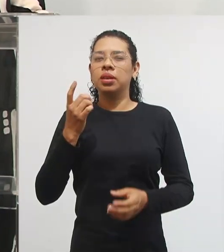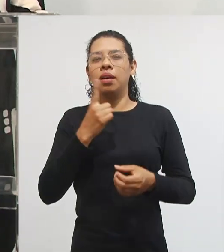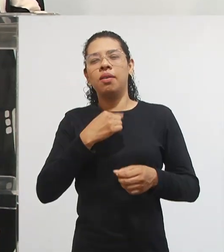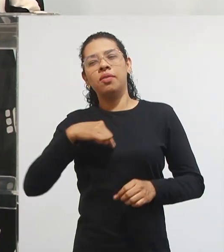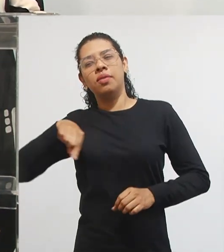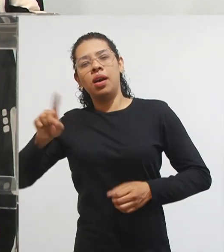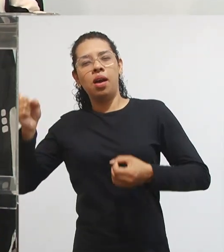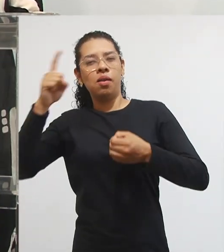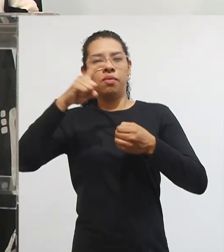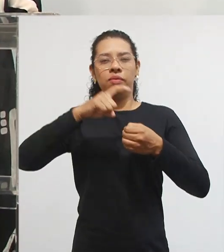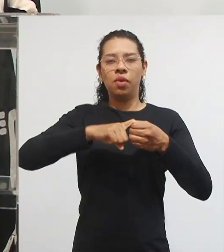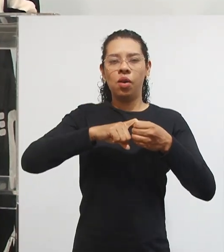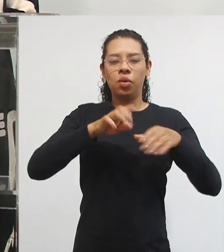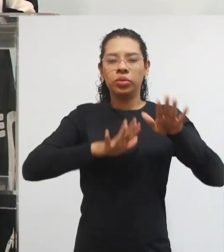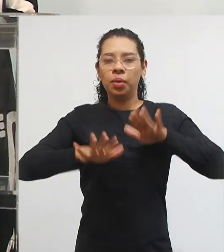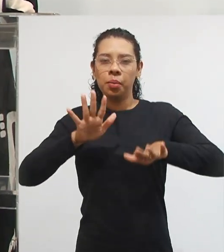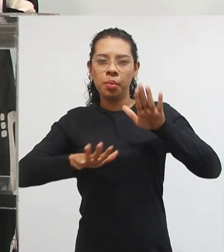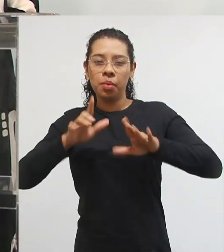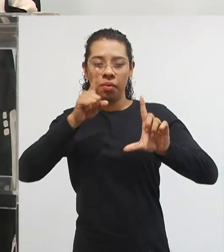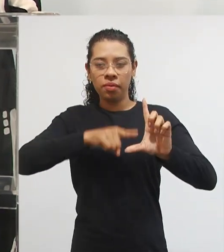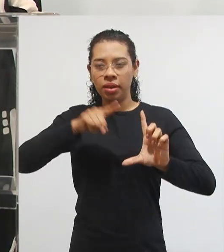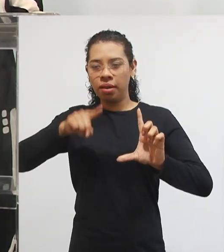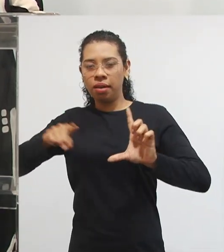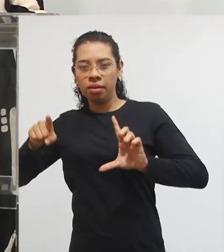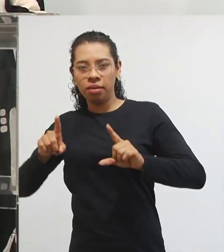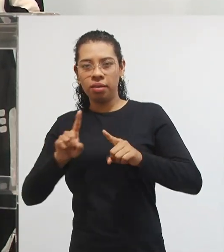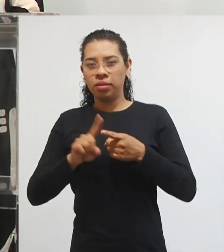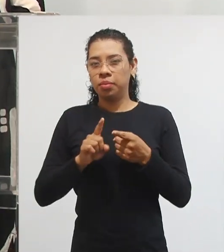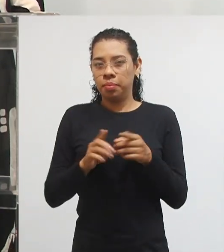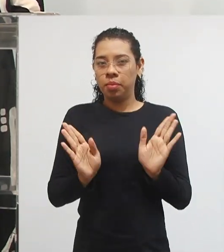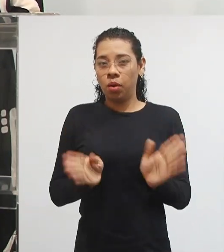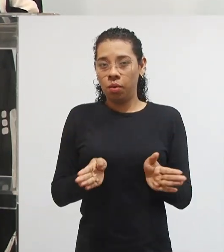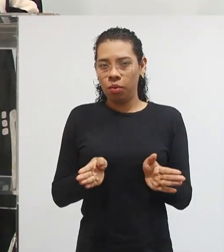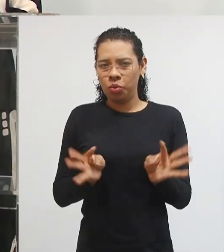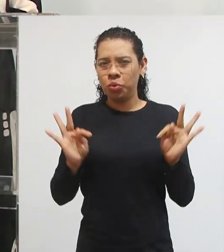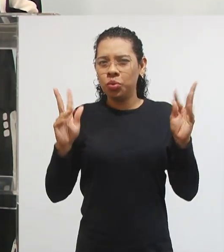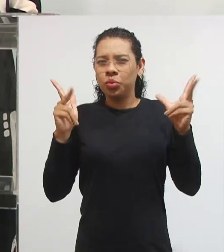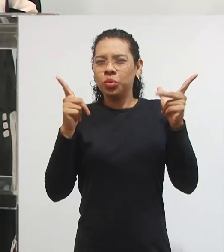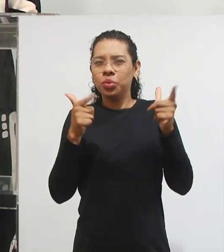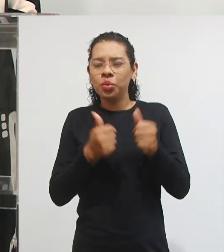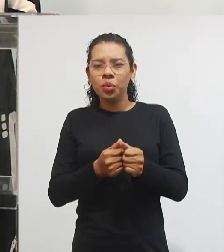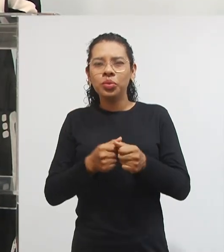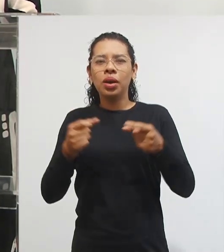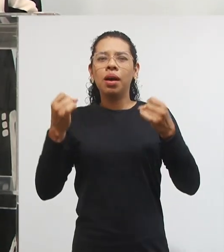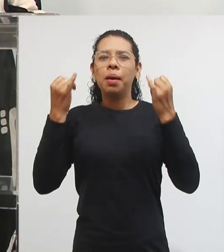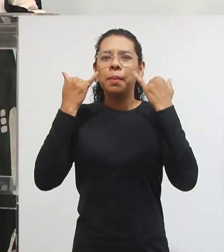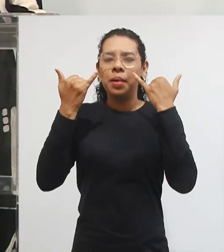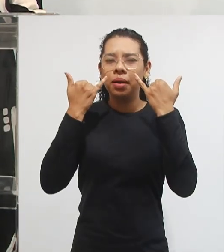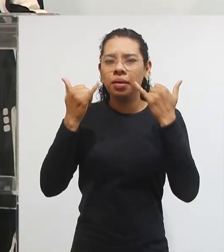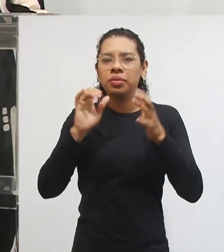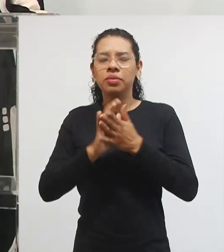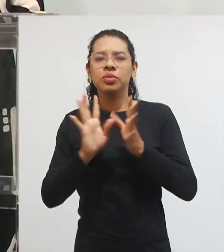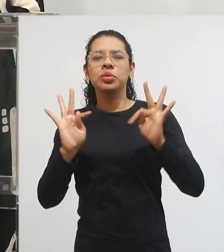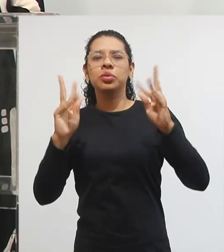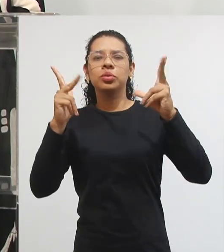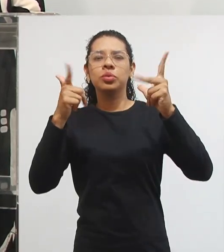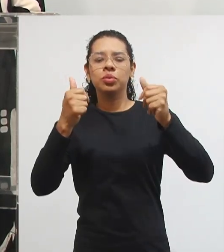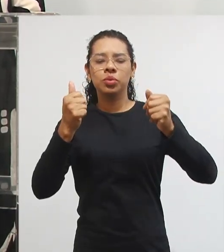fase onde se fala muito em privatização, né? Em transformar serviços essenciais,